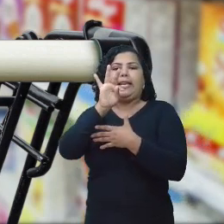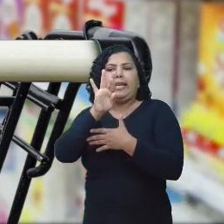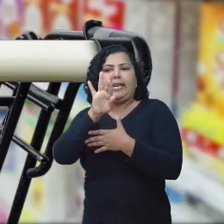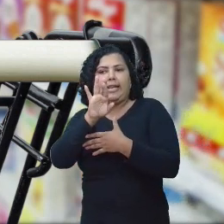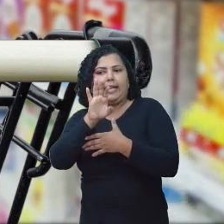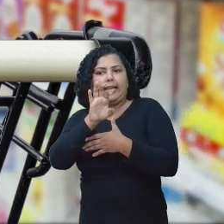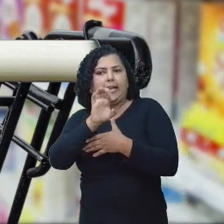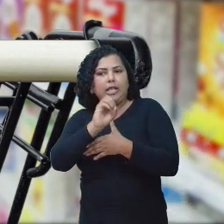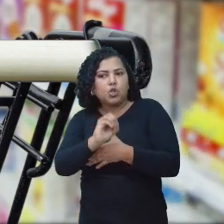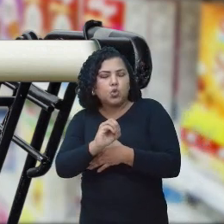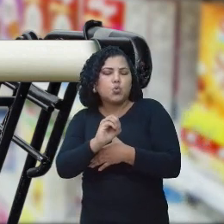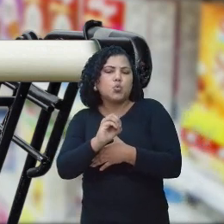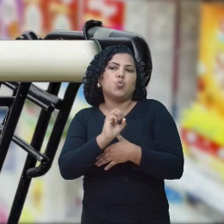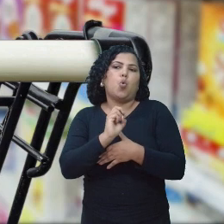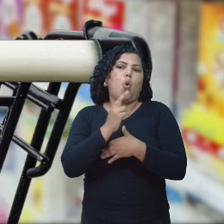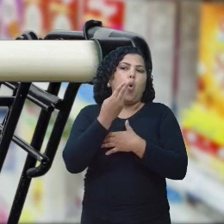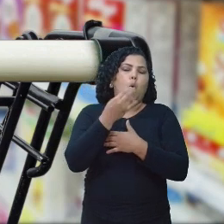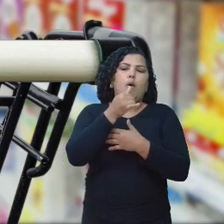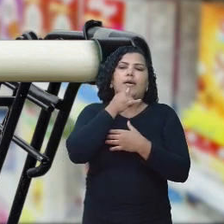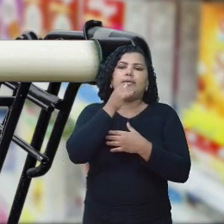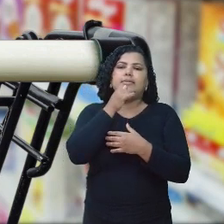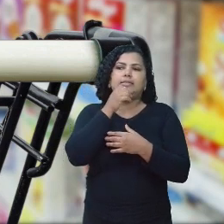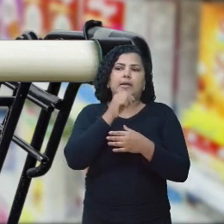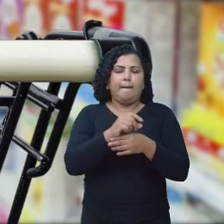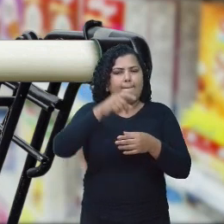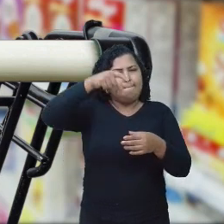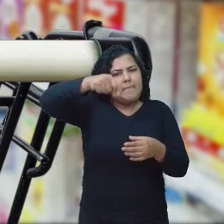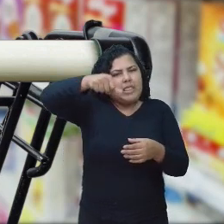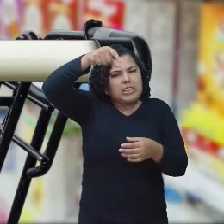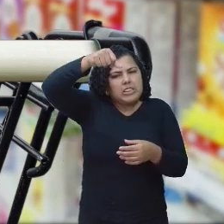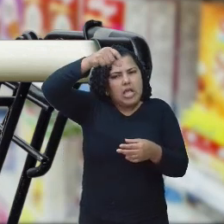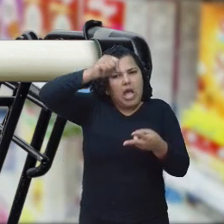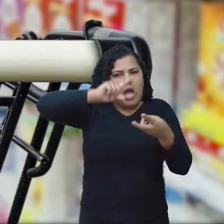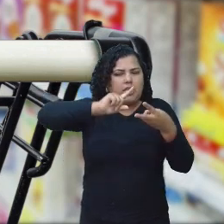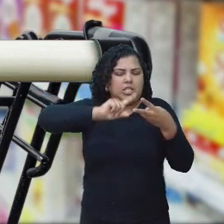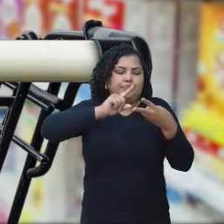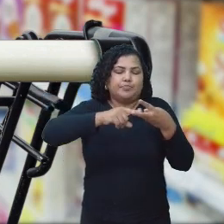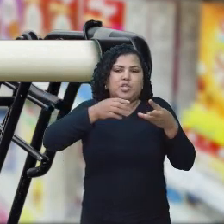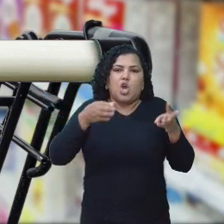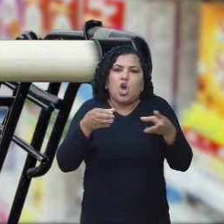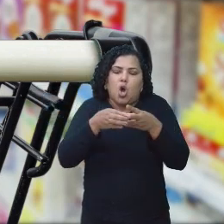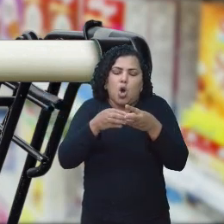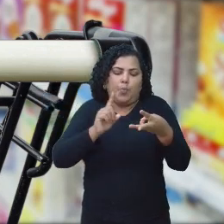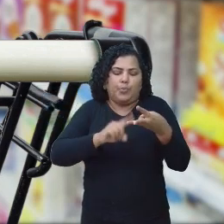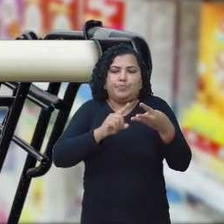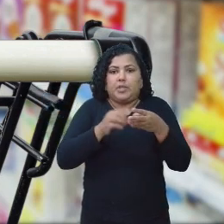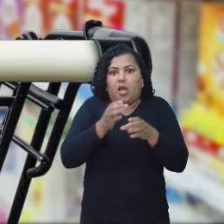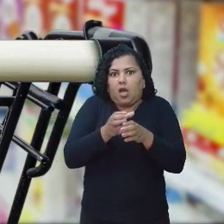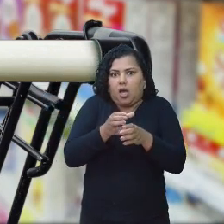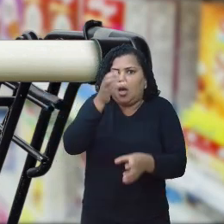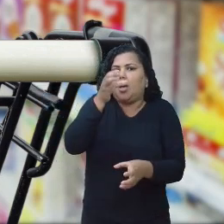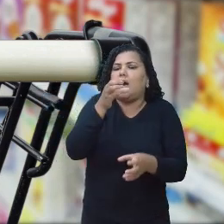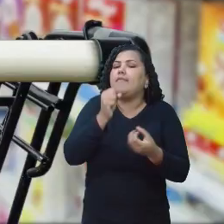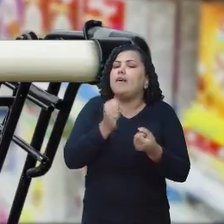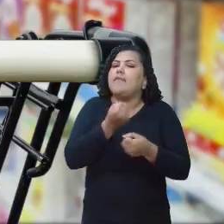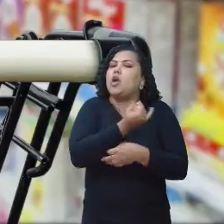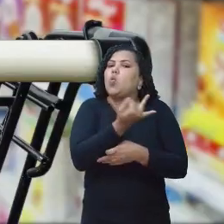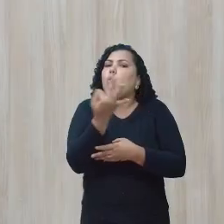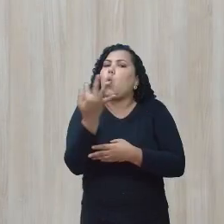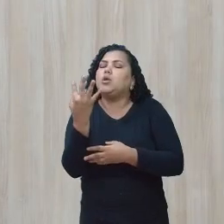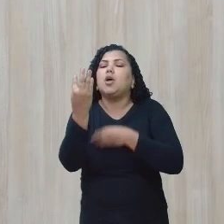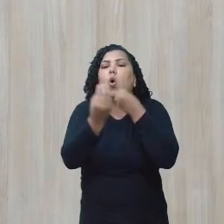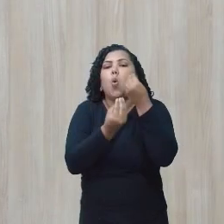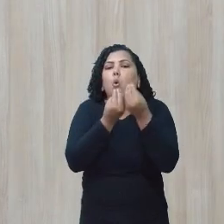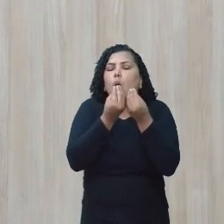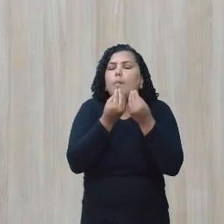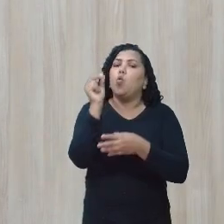etc. Litro, pitada, xícara, garrafa, certo? Você vai quantificar